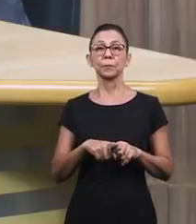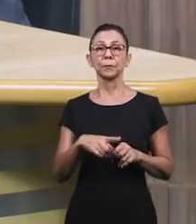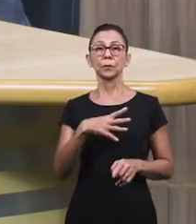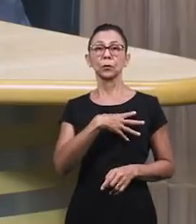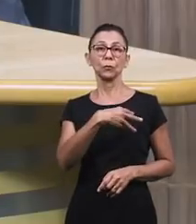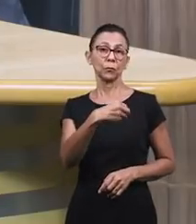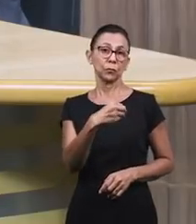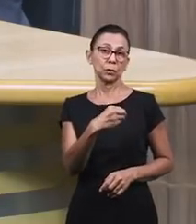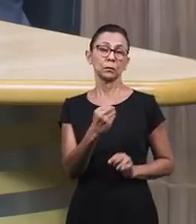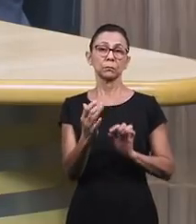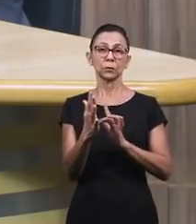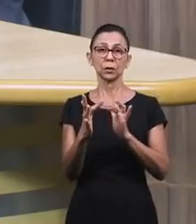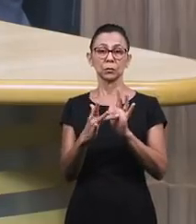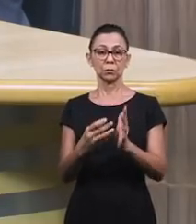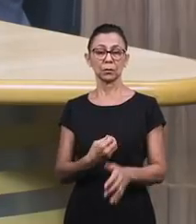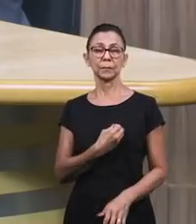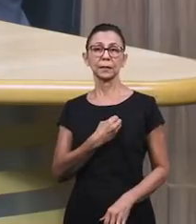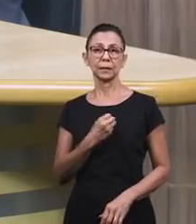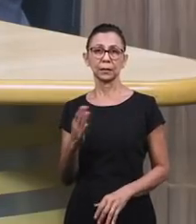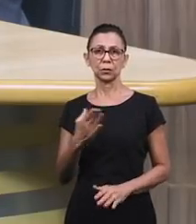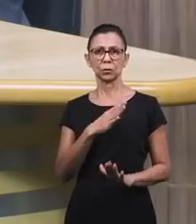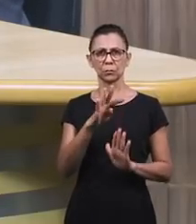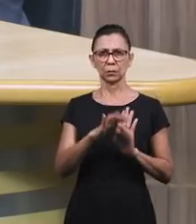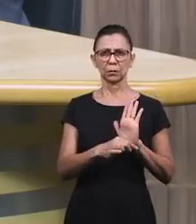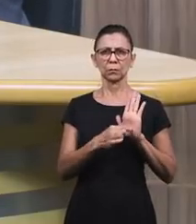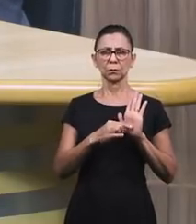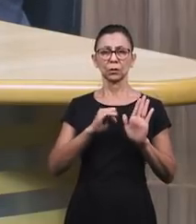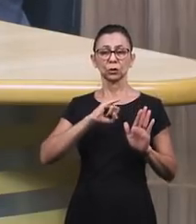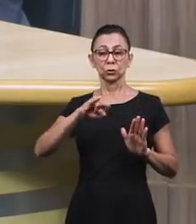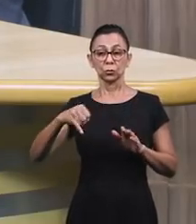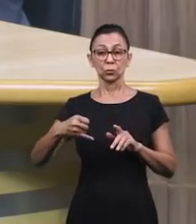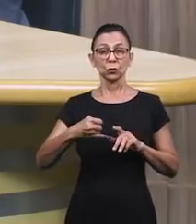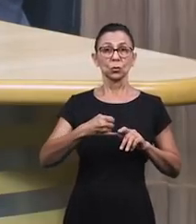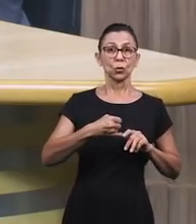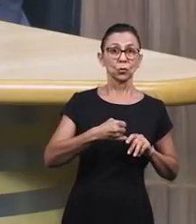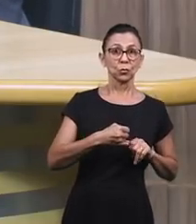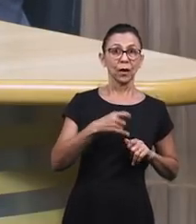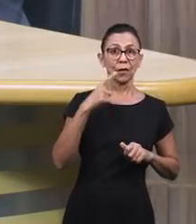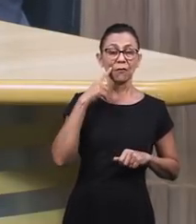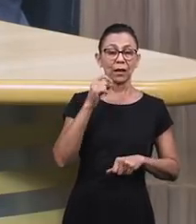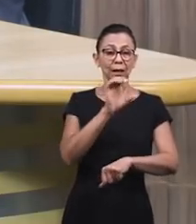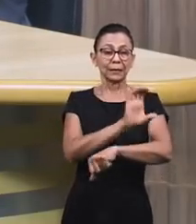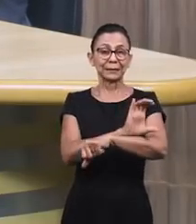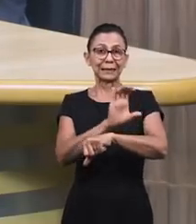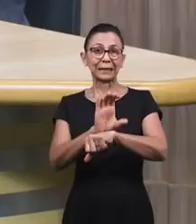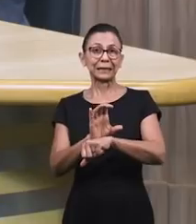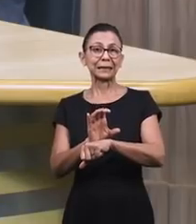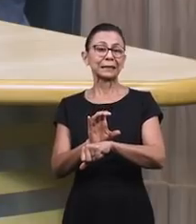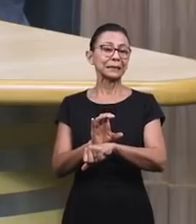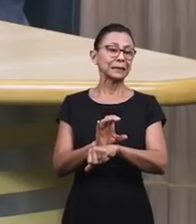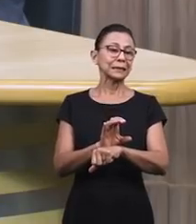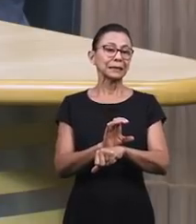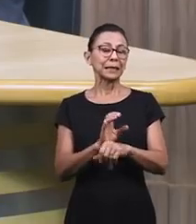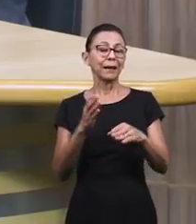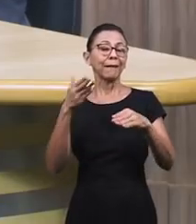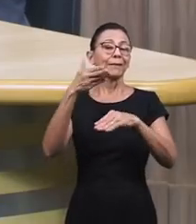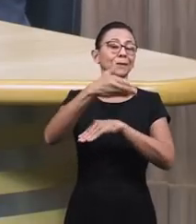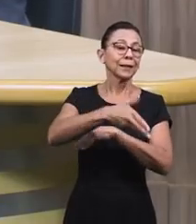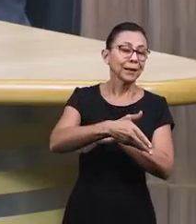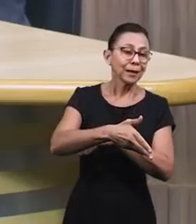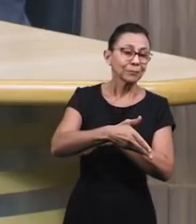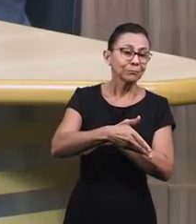texto clássico, vamos dizer, quando Josué estava para ali a conquista da terra de Canaã, ele não sabia o que queria fazer. Ele estava em